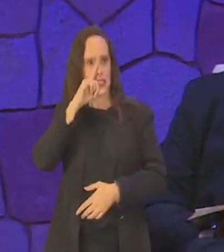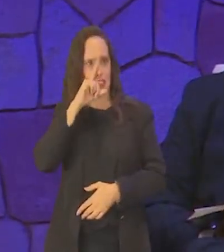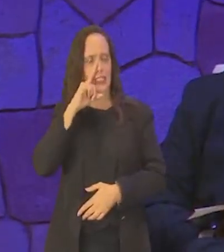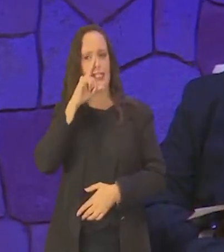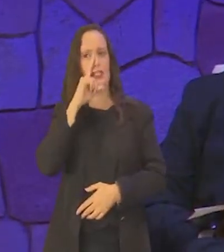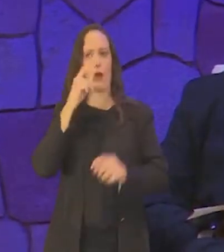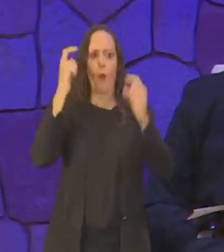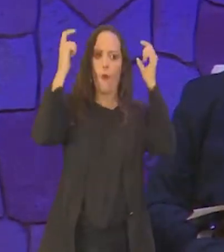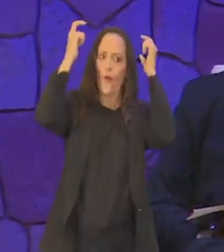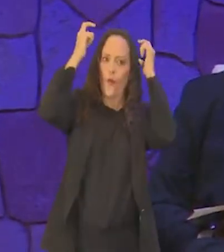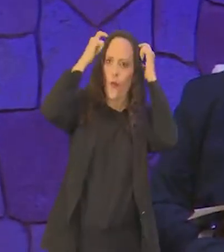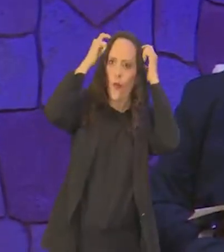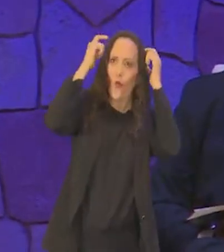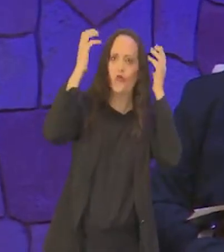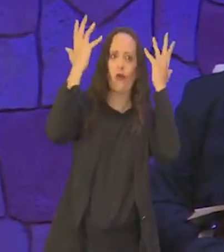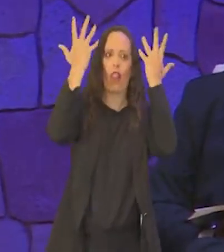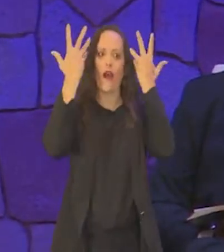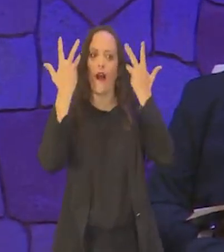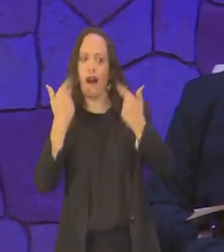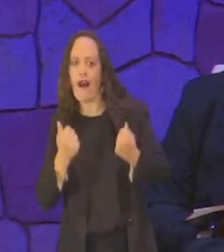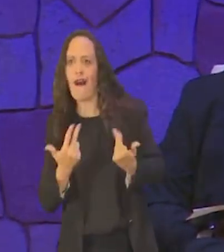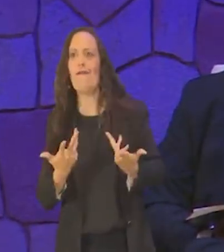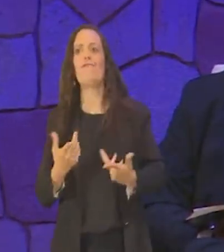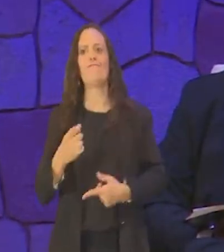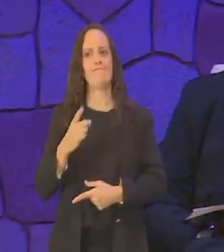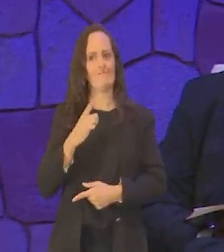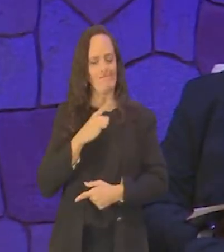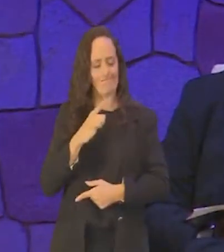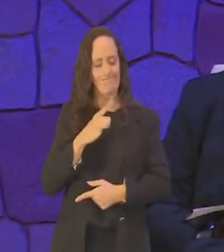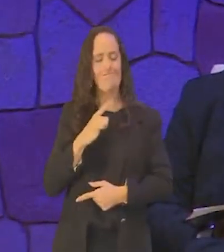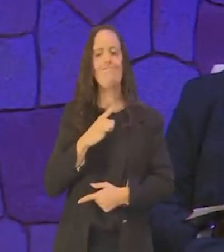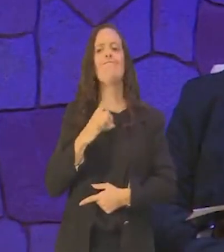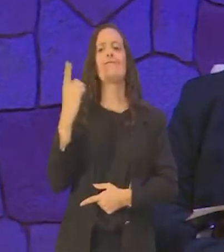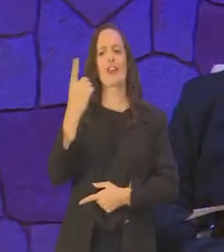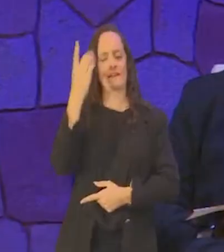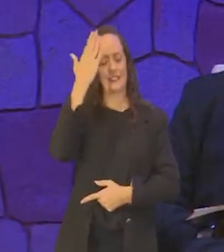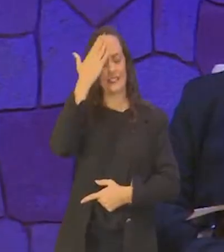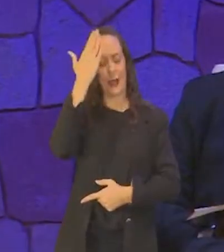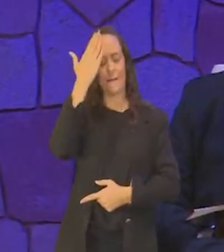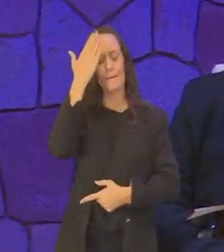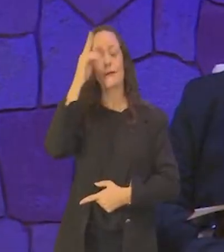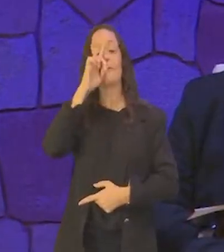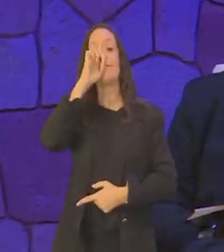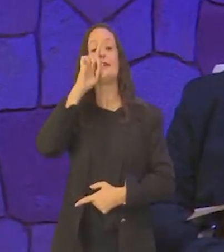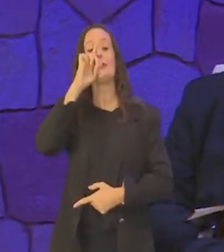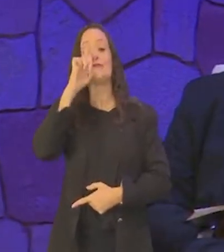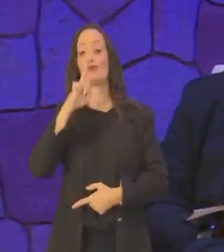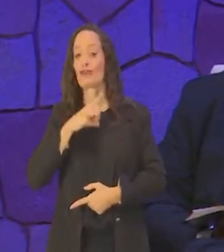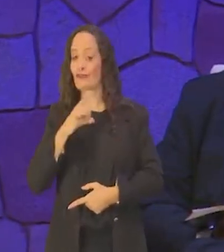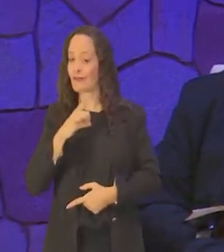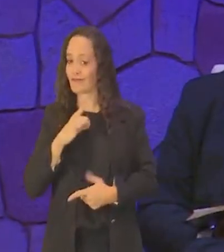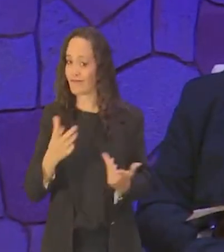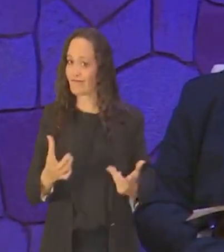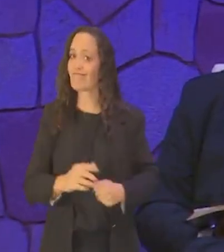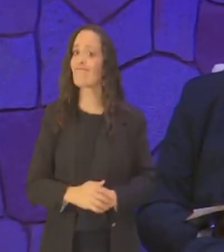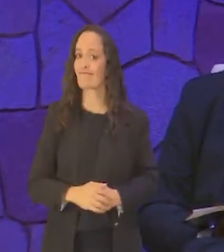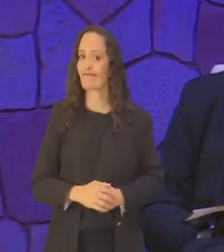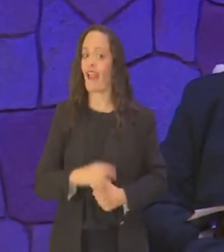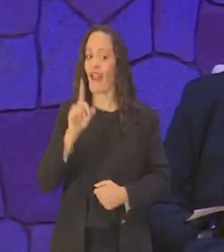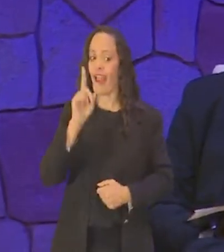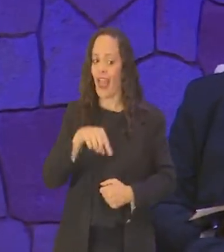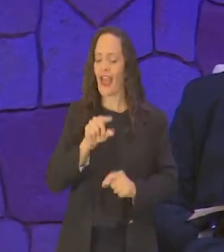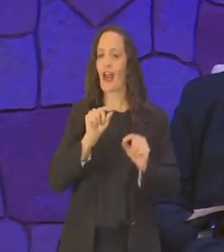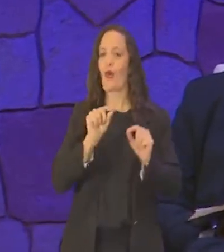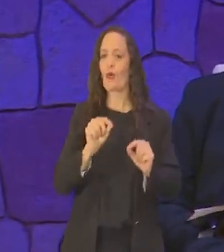morte. Fazia parte da vida, do cotidiano do desafio de um pastor que guia